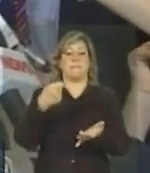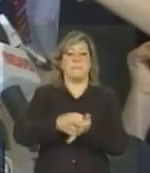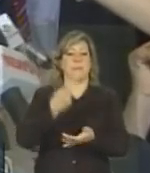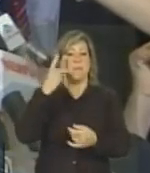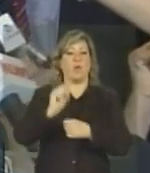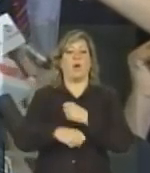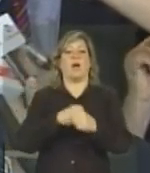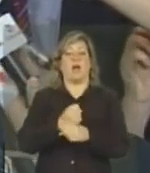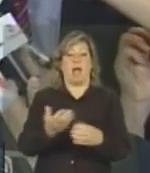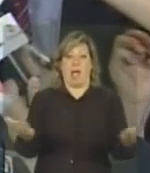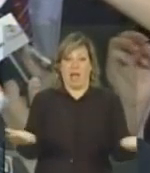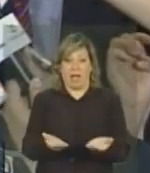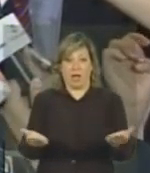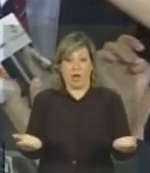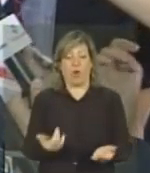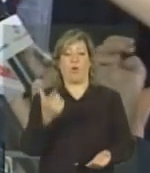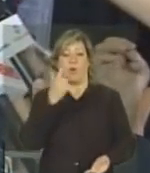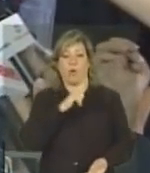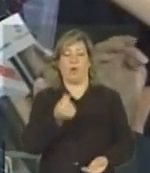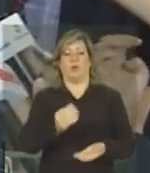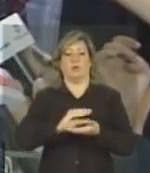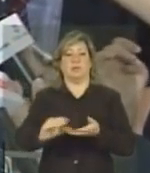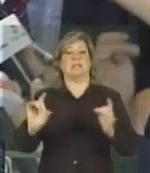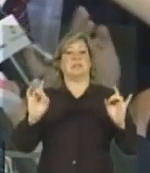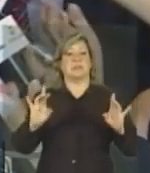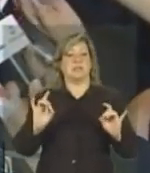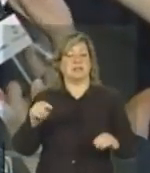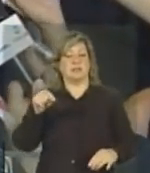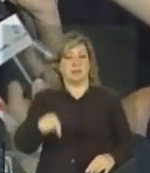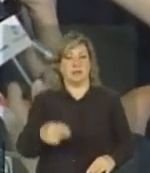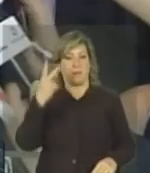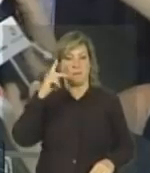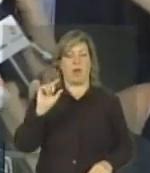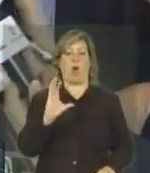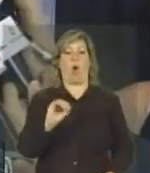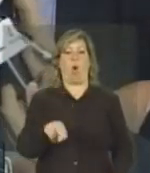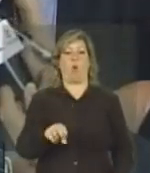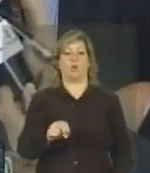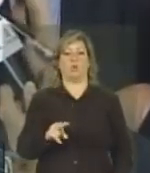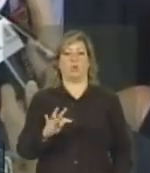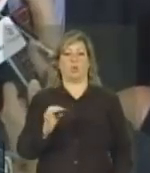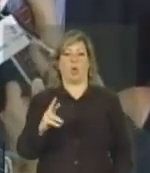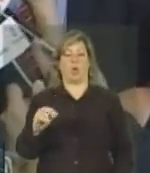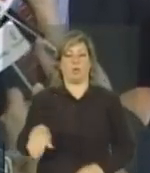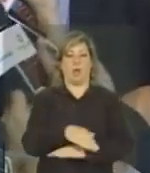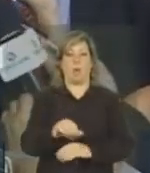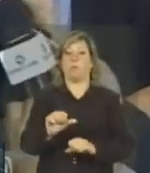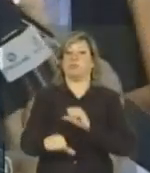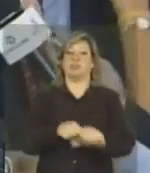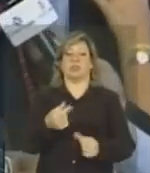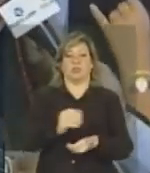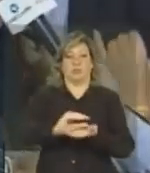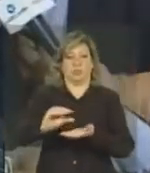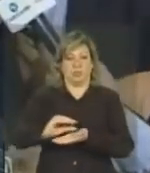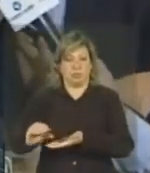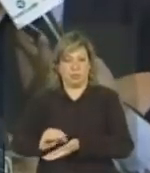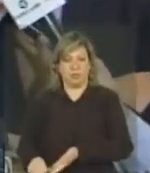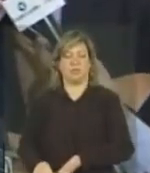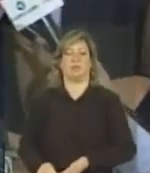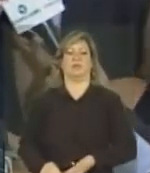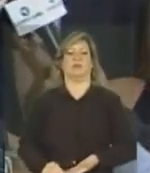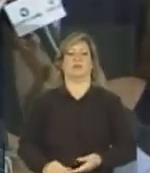ano. Agora nós colocamos um incentivo específico para consultórios na rua, mudando o financiamento,